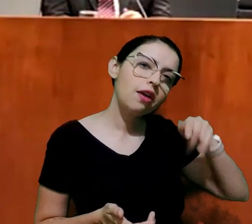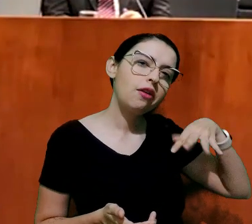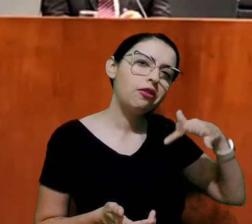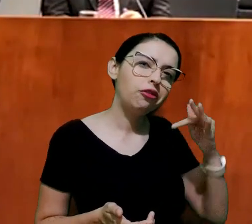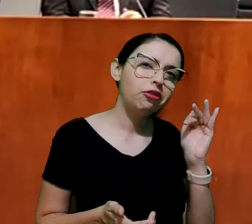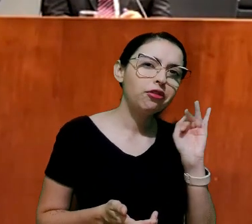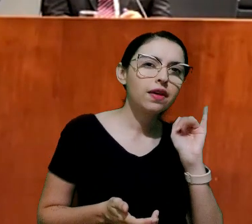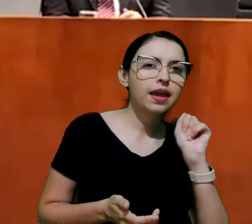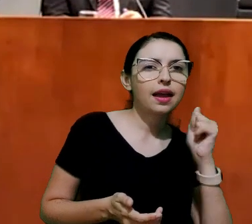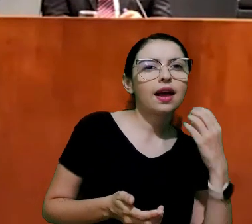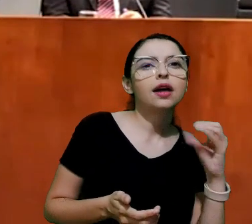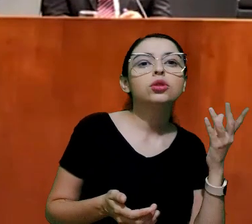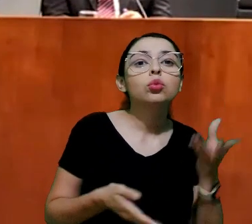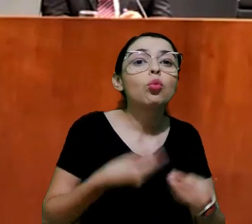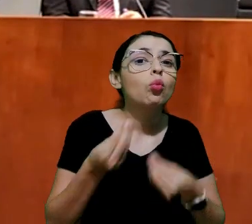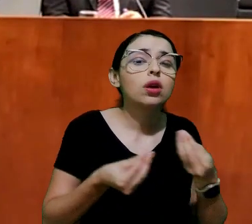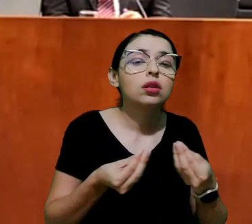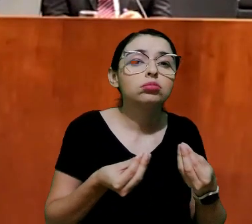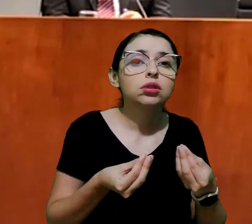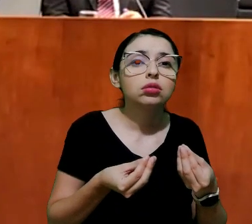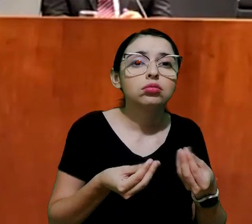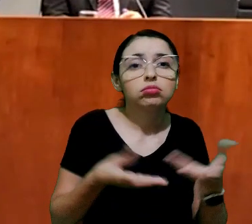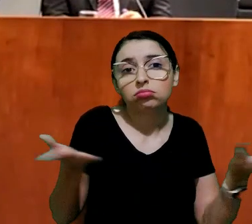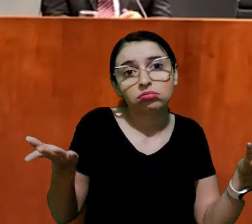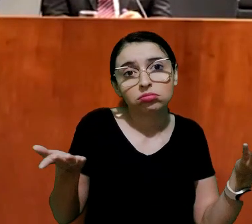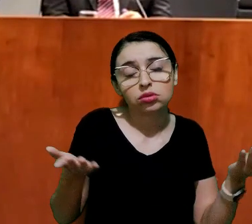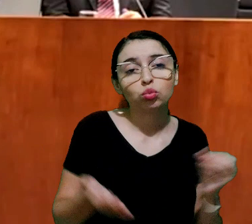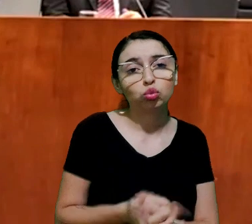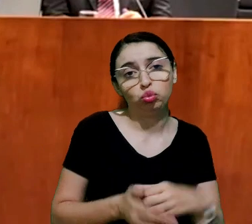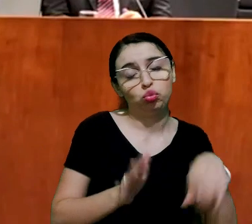Agora, o qualificado também não dá.